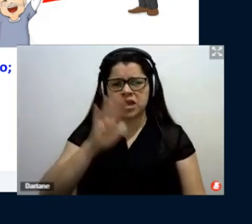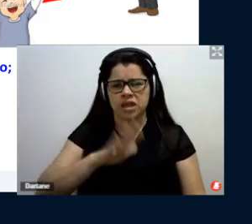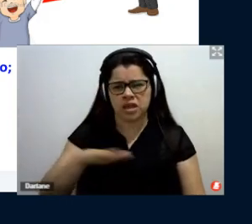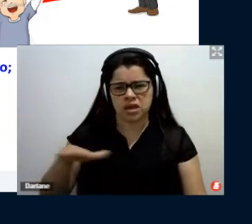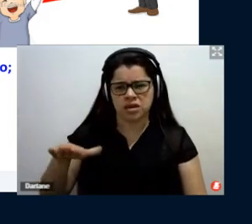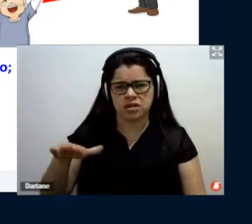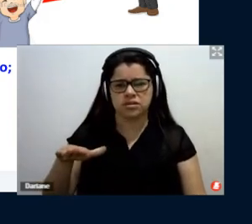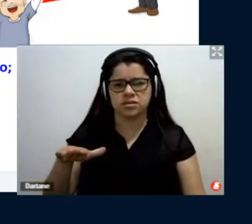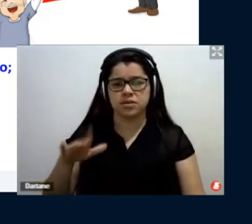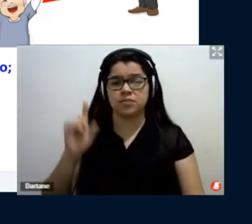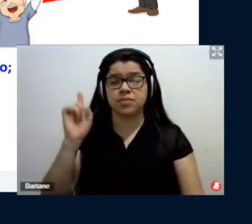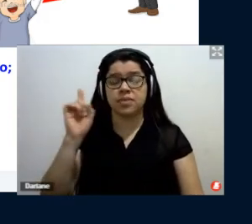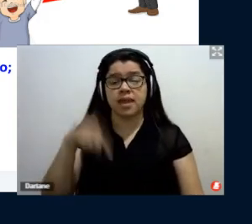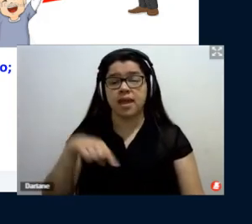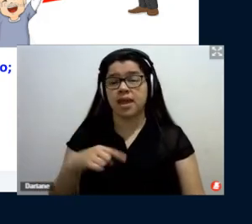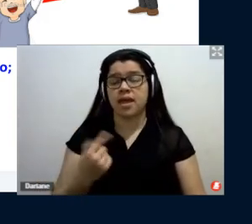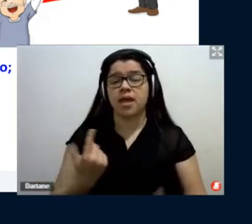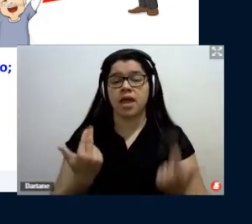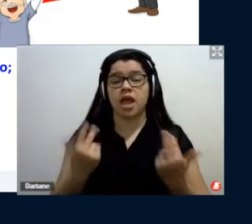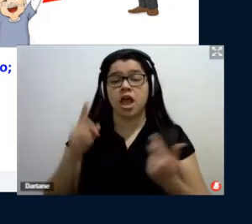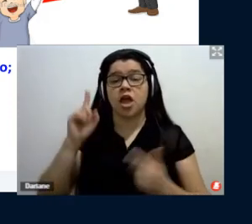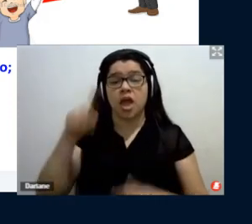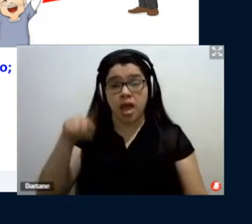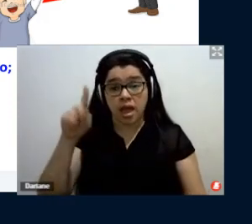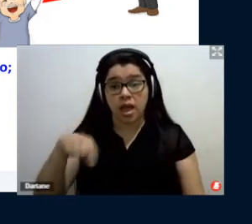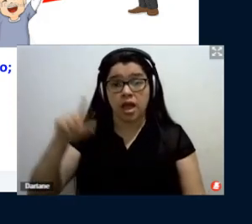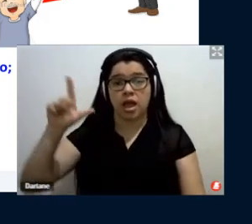uma locução